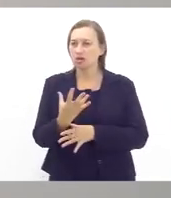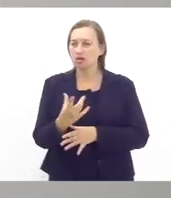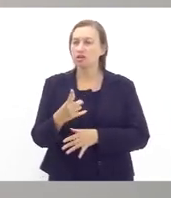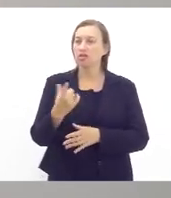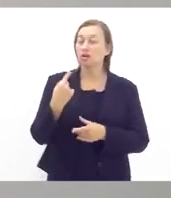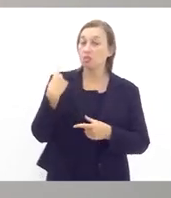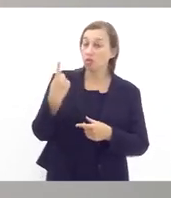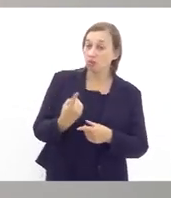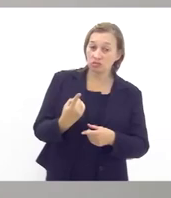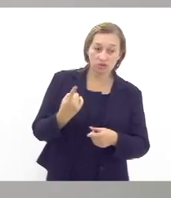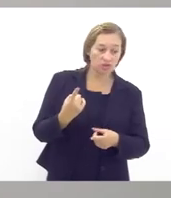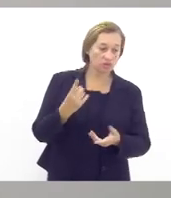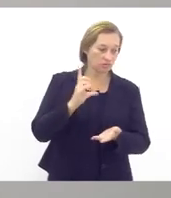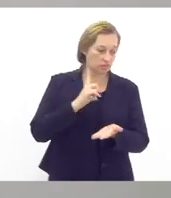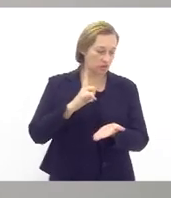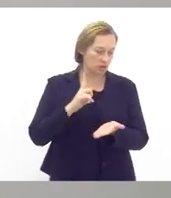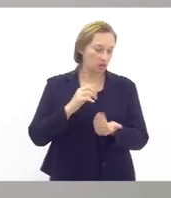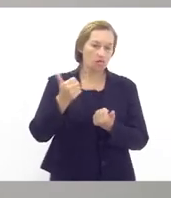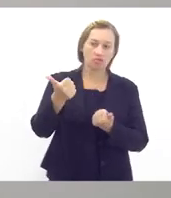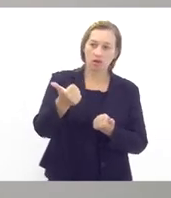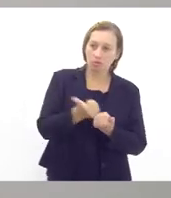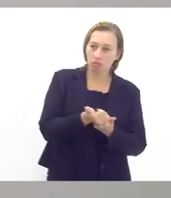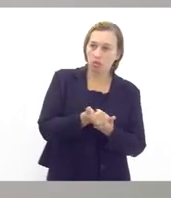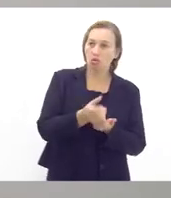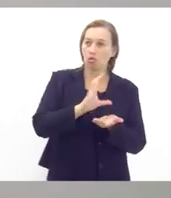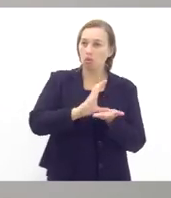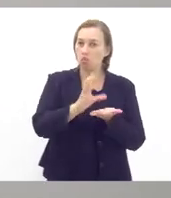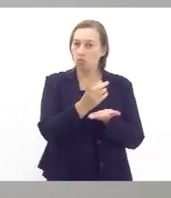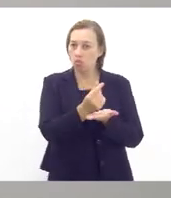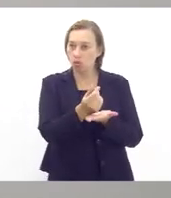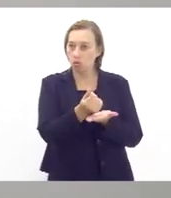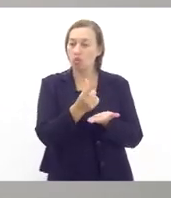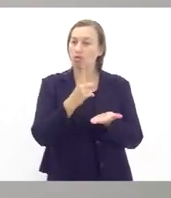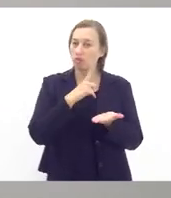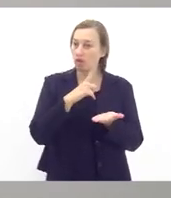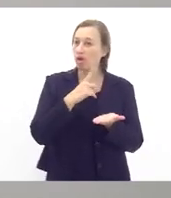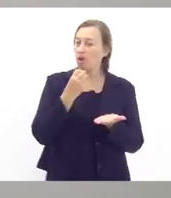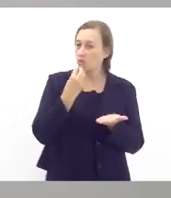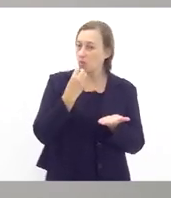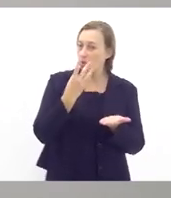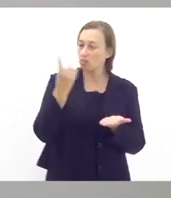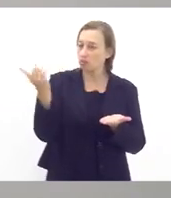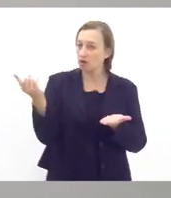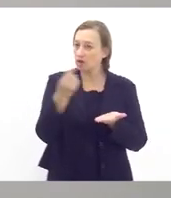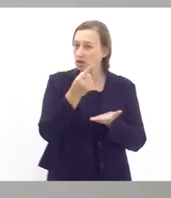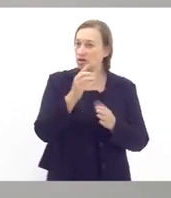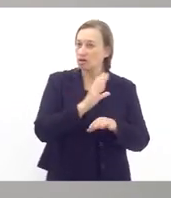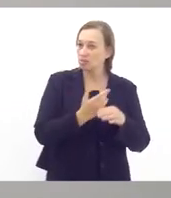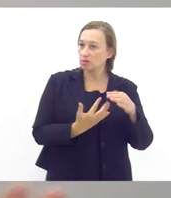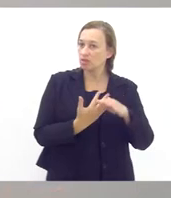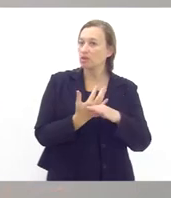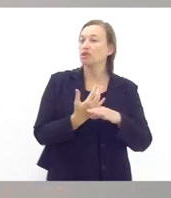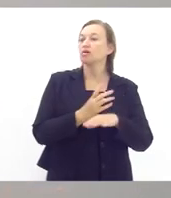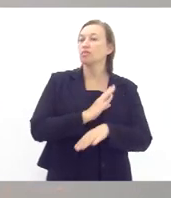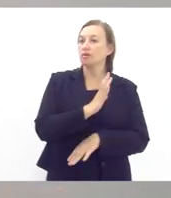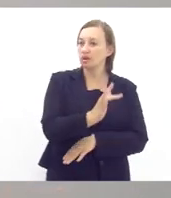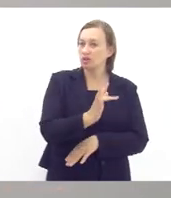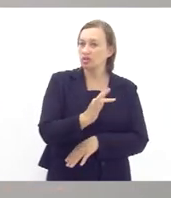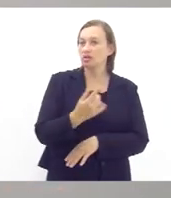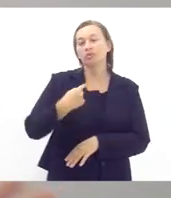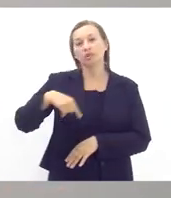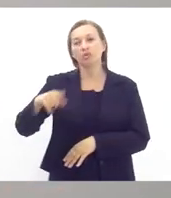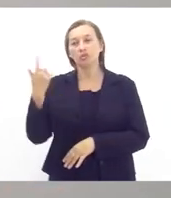tem Patrocínio que tem editais que tem fomento eu Opa dá para levar isso para baixar do Fluminense dá para a gente atravessar a linha